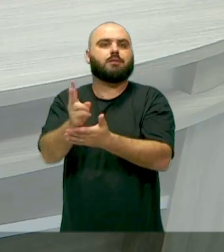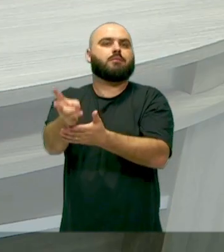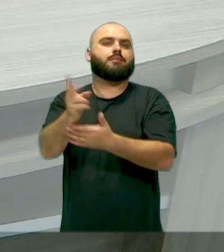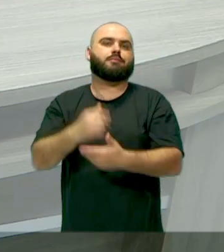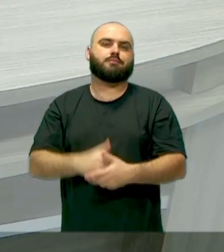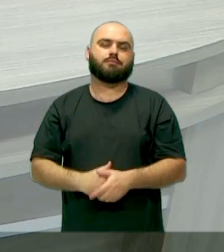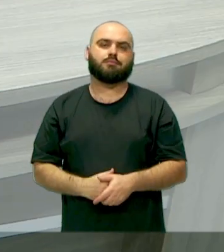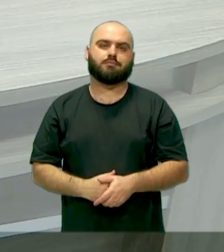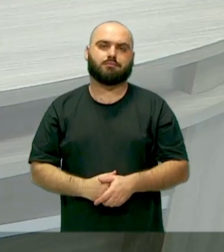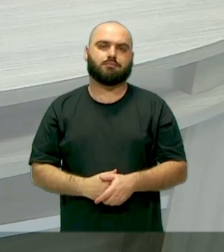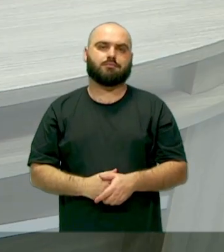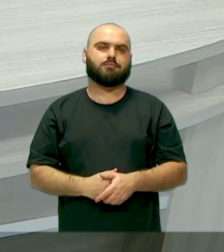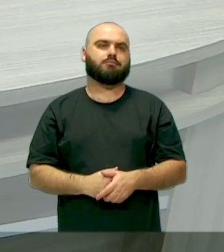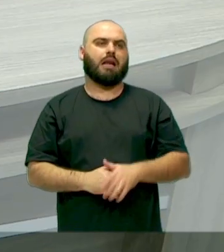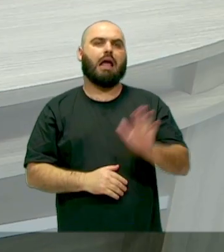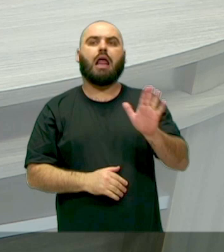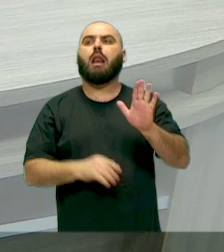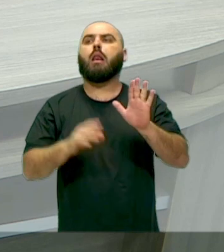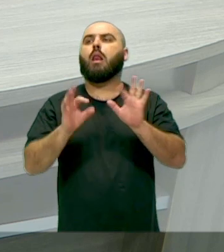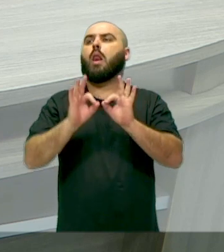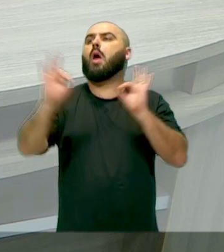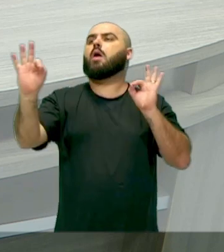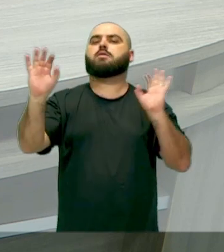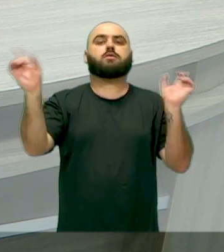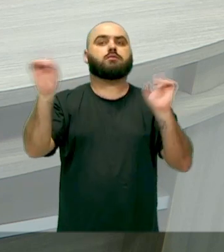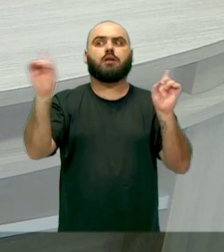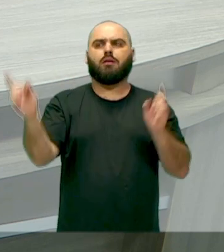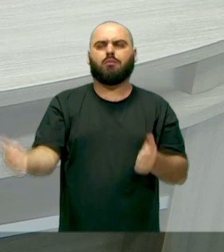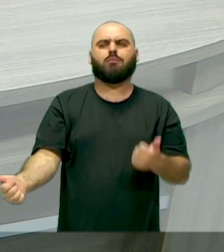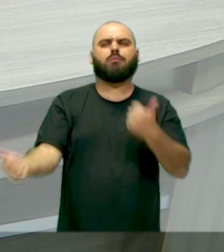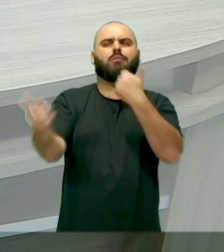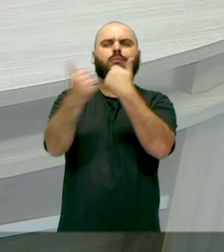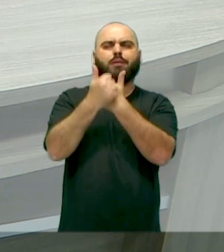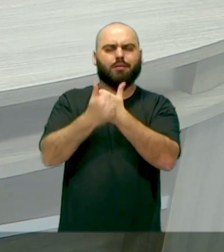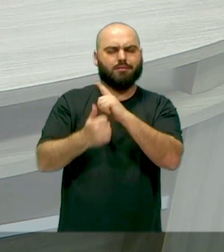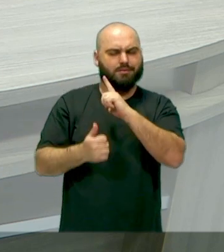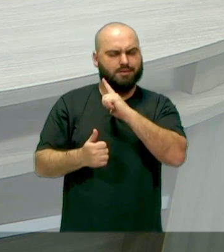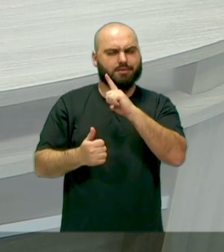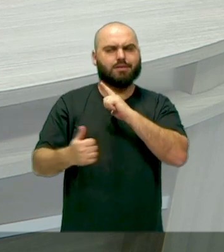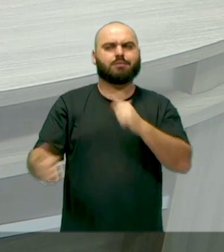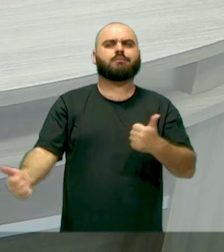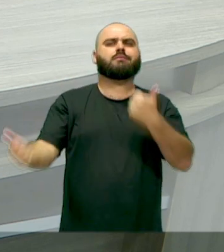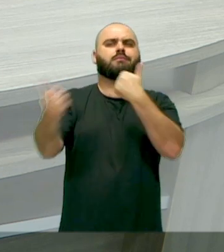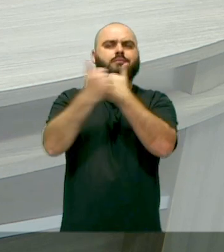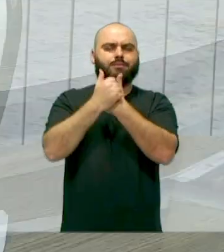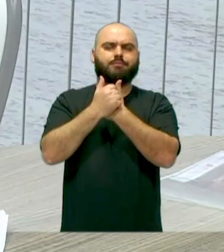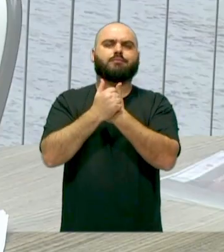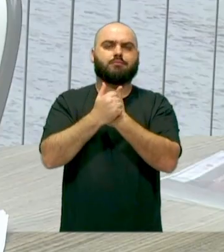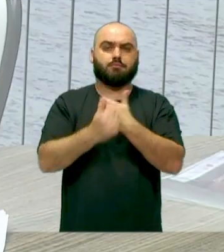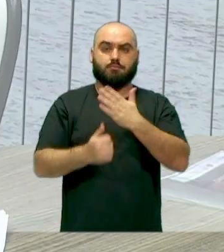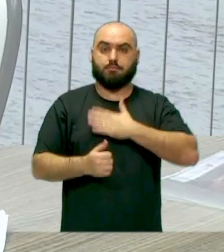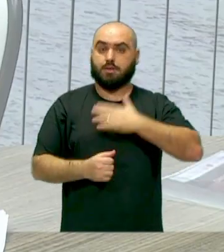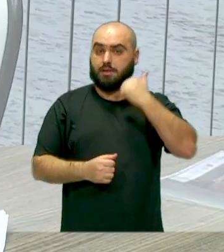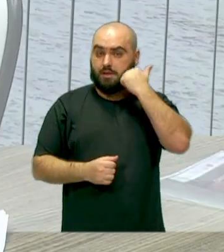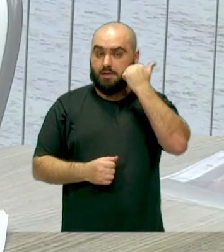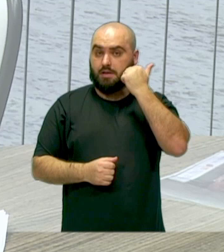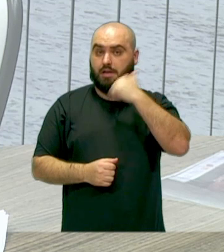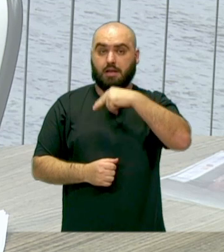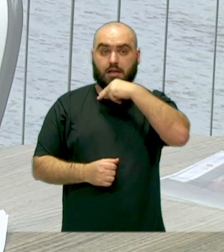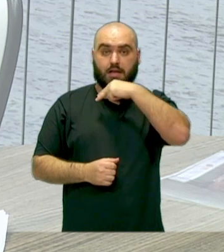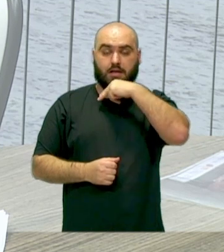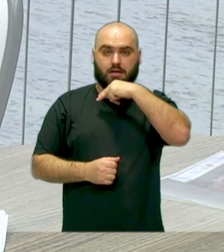Sabe? Está longe de mim. Não está longe de mim. Está do muito lado. perto. A minha neta mais velha, ela